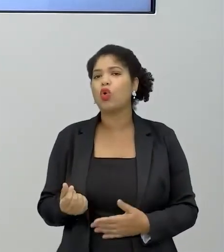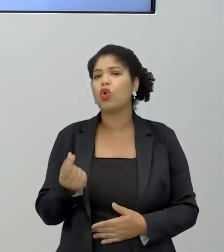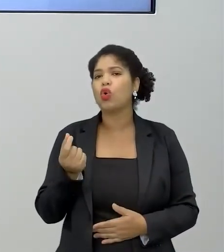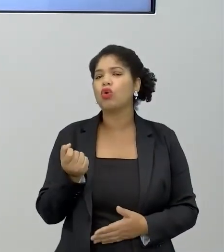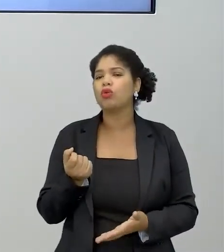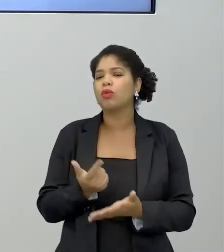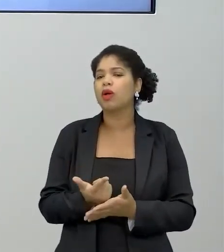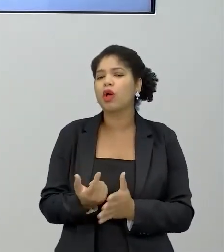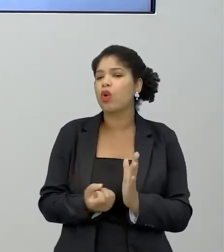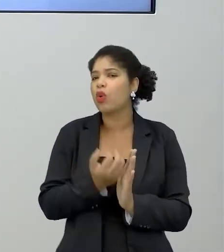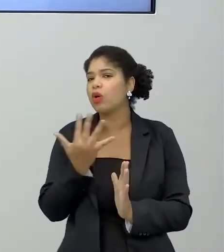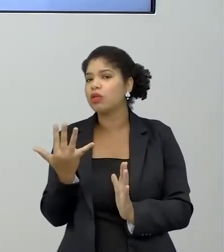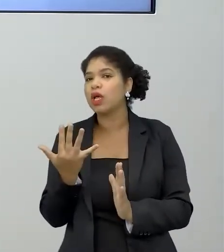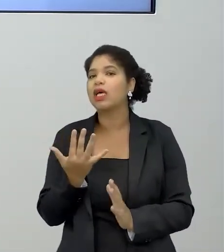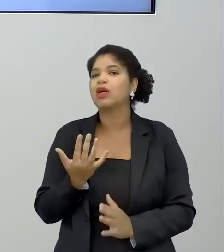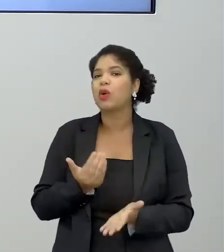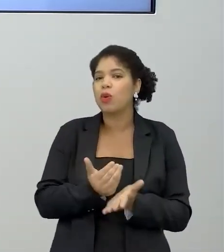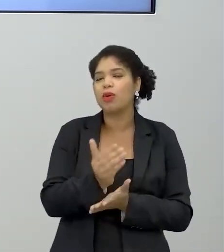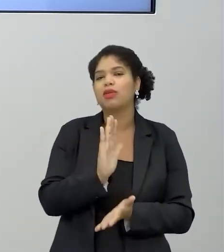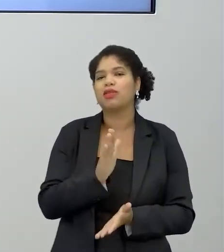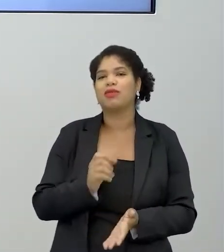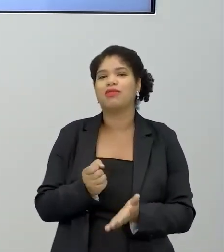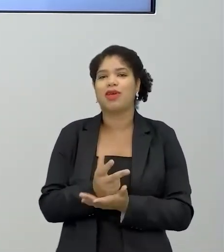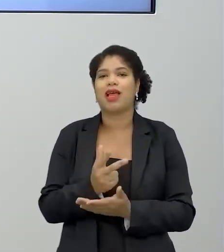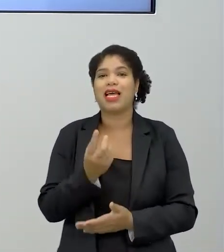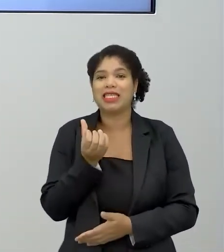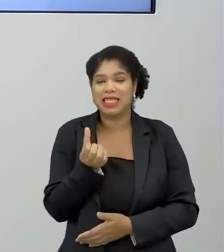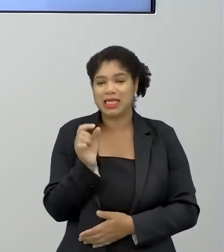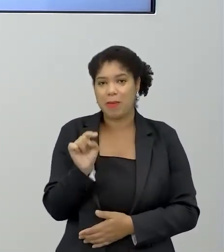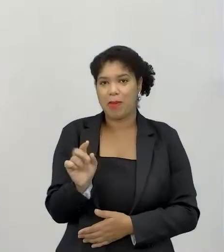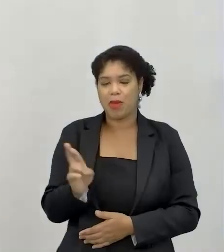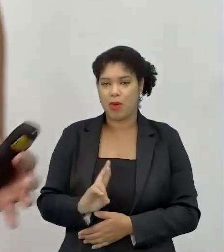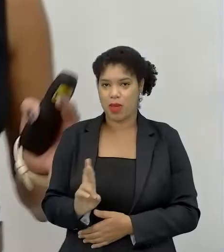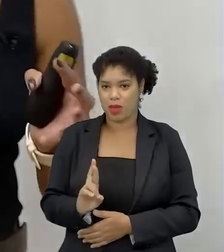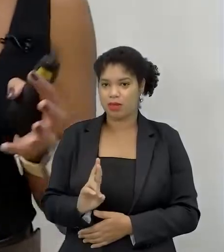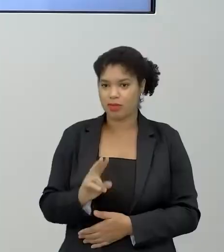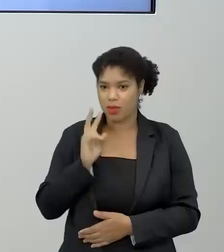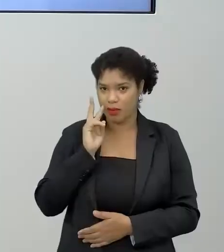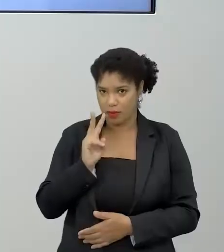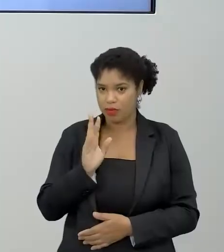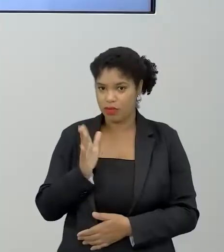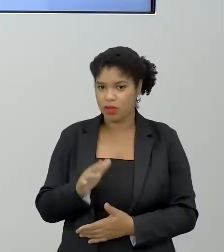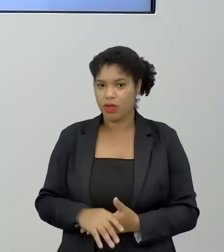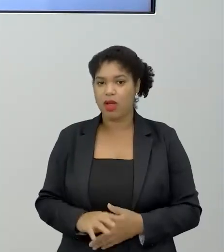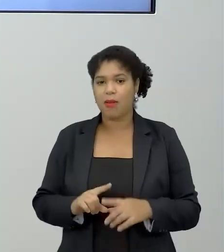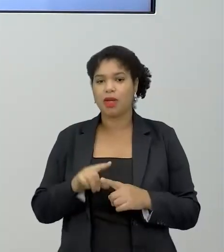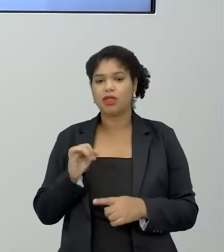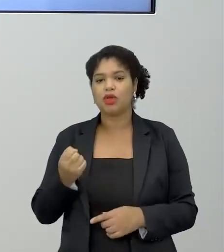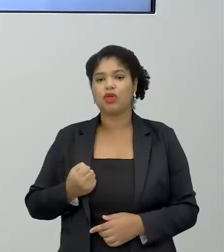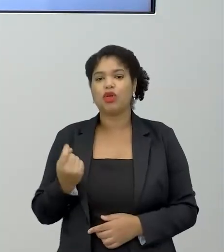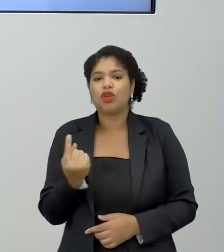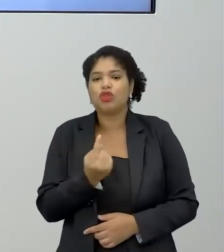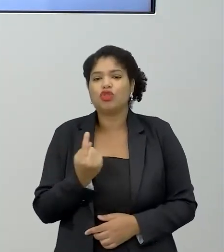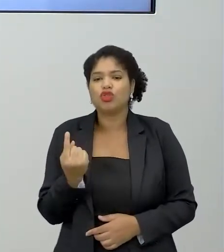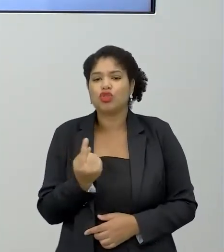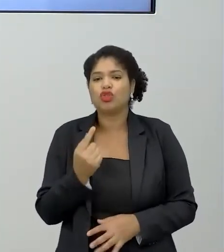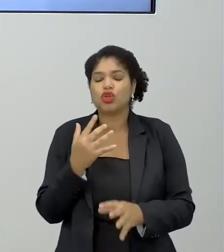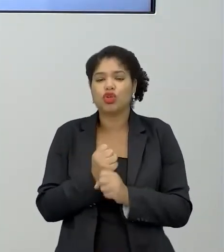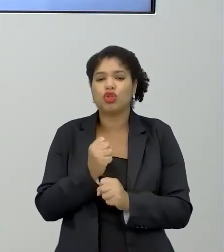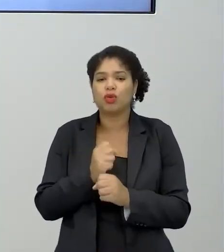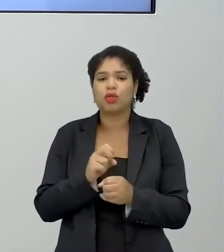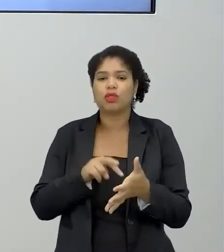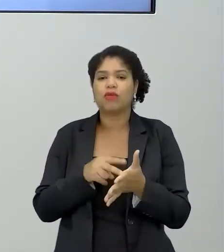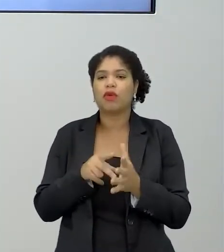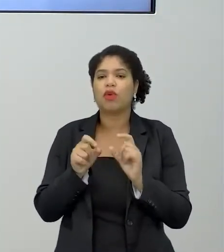é R$6.000. Isso já foi dado na sua expressão algébrica. Quando o número está sozinho na sua expressão algébrica, quer dizer